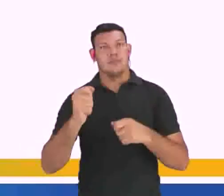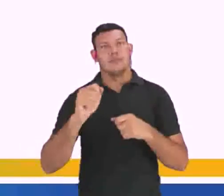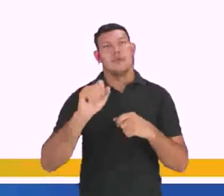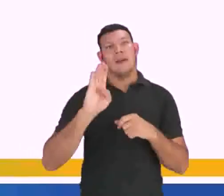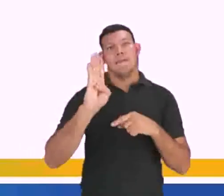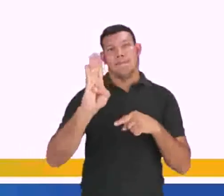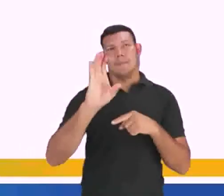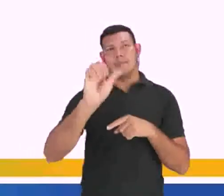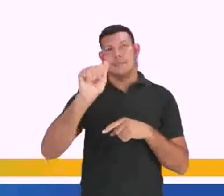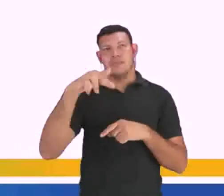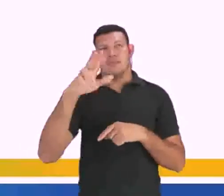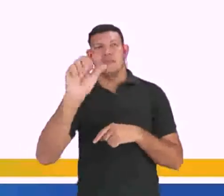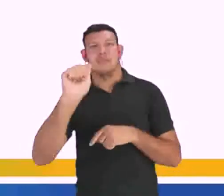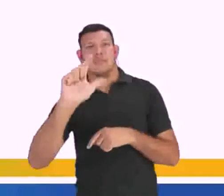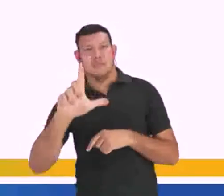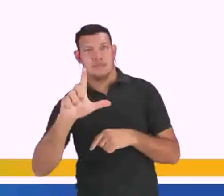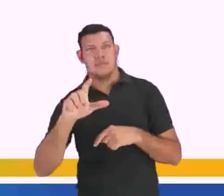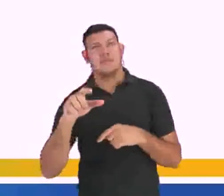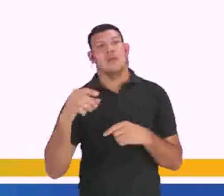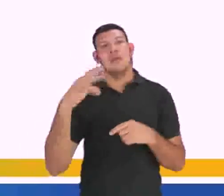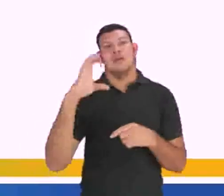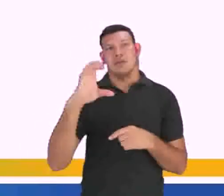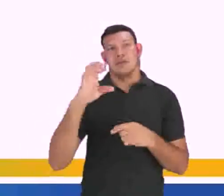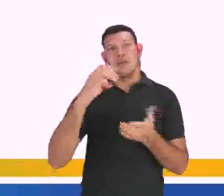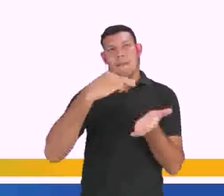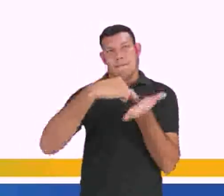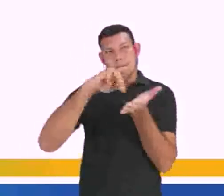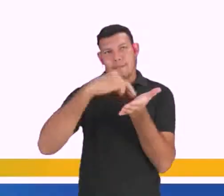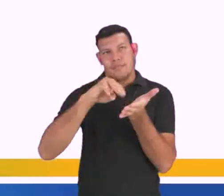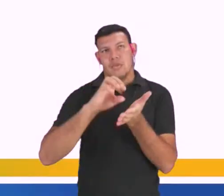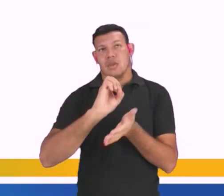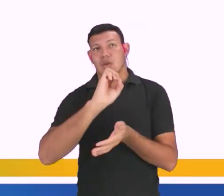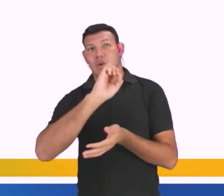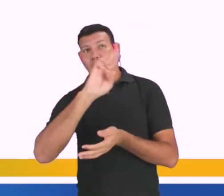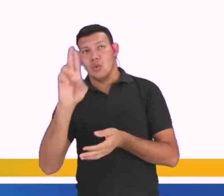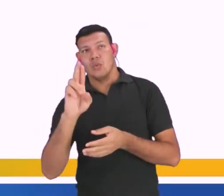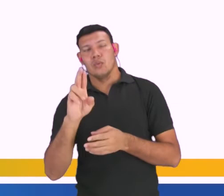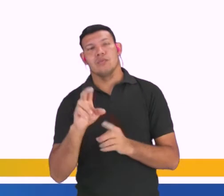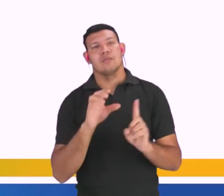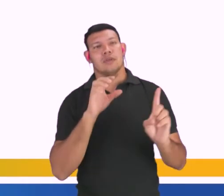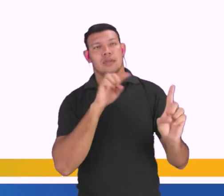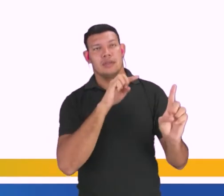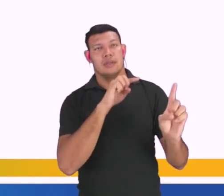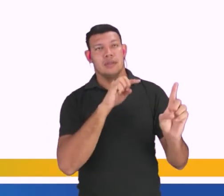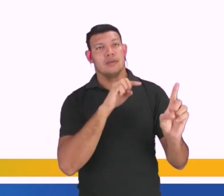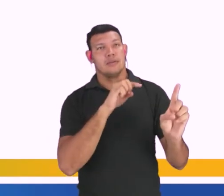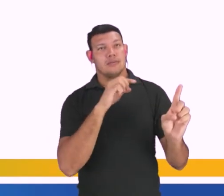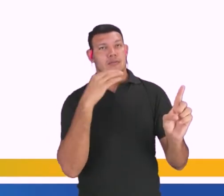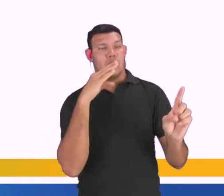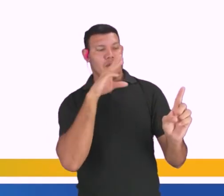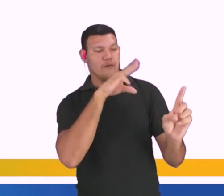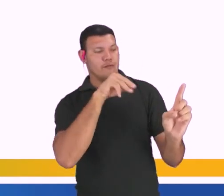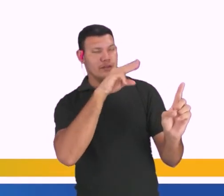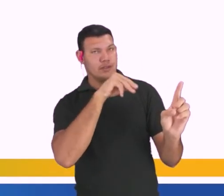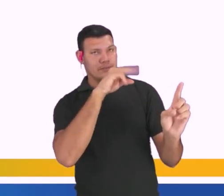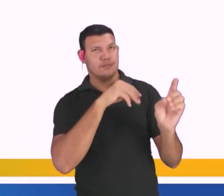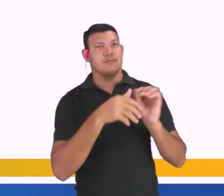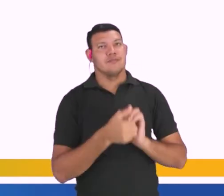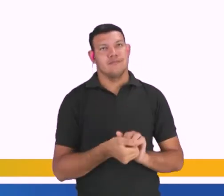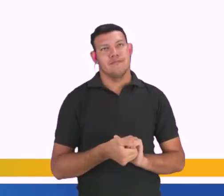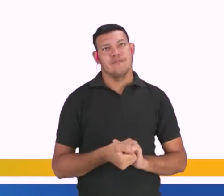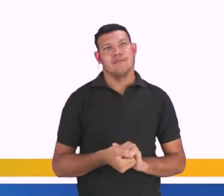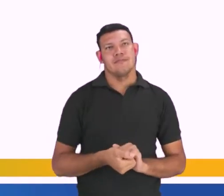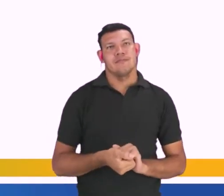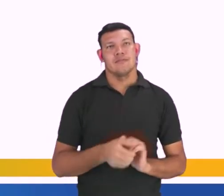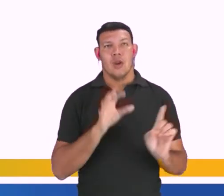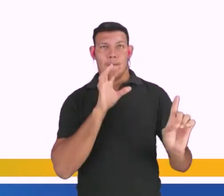Código, canal, mensagem ou receptor? Vocês lembram que eu estava falando da função apelativa,